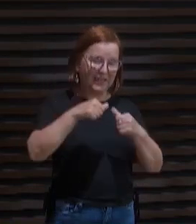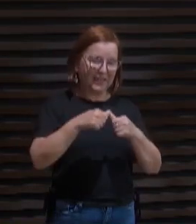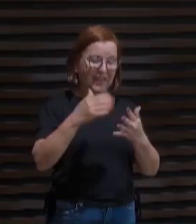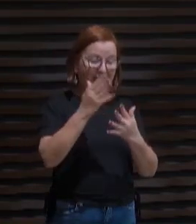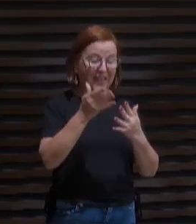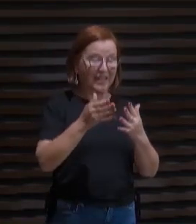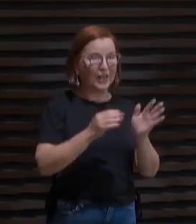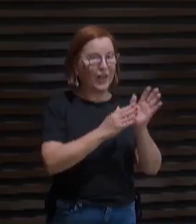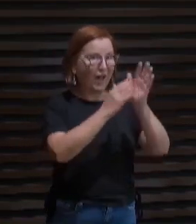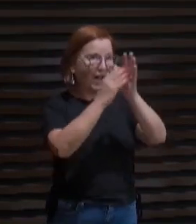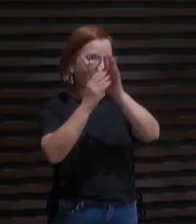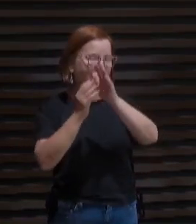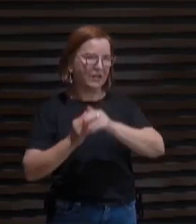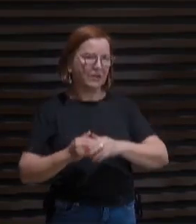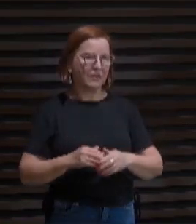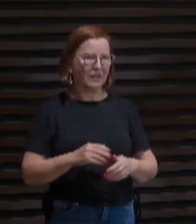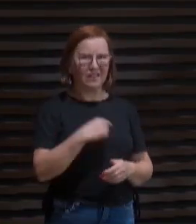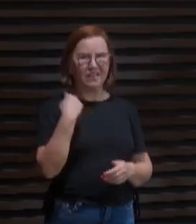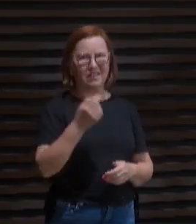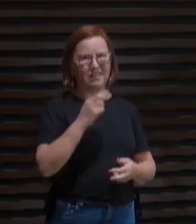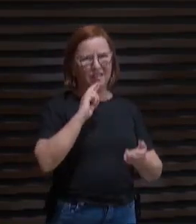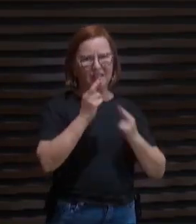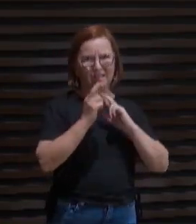Como que nós somos pessoas que murmuram.